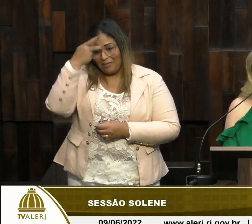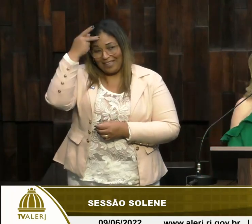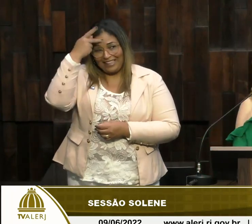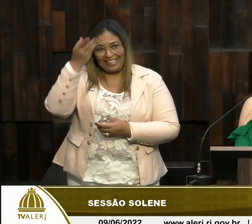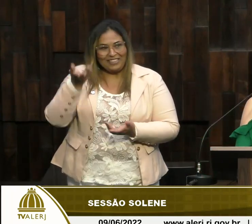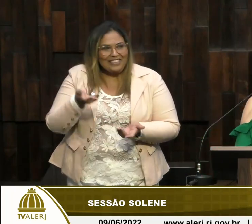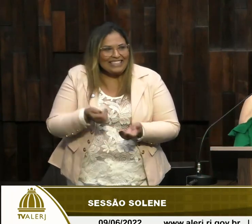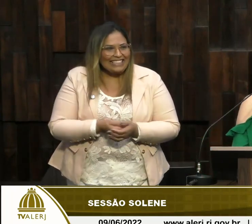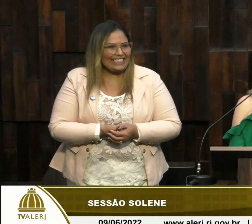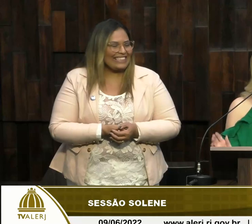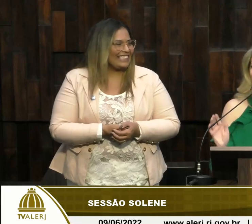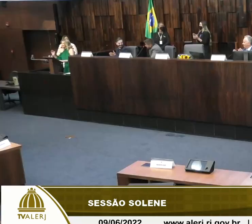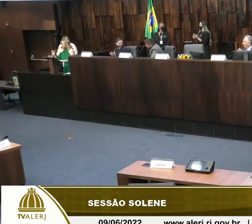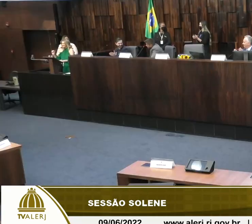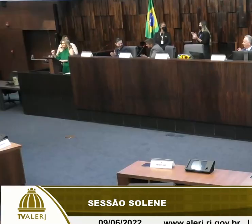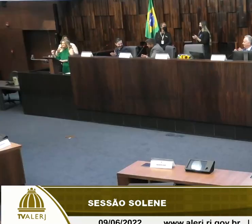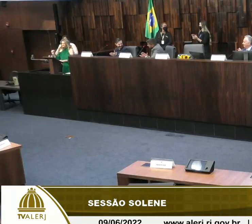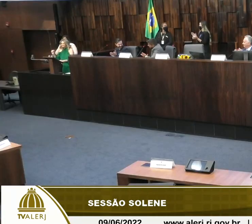concurseiros.